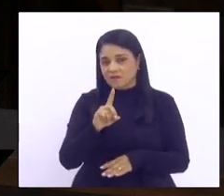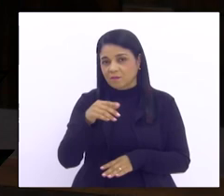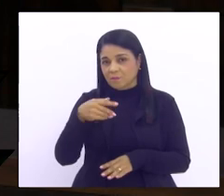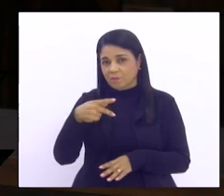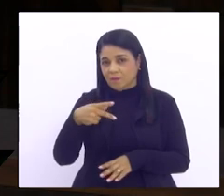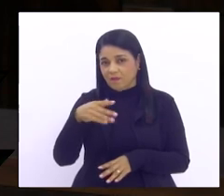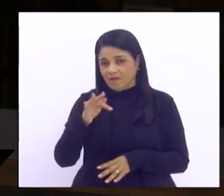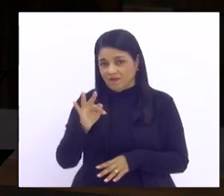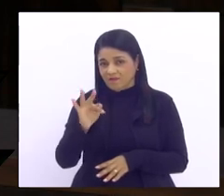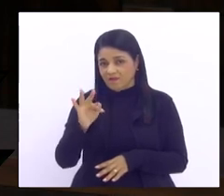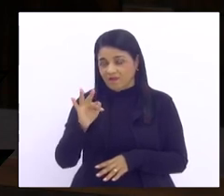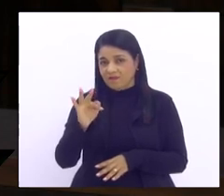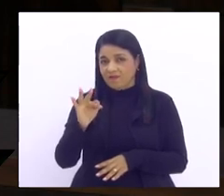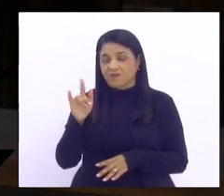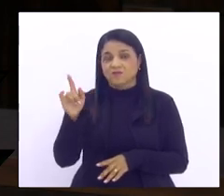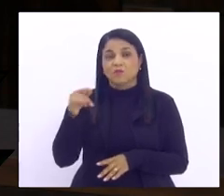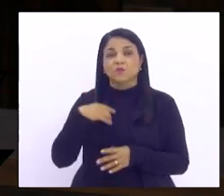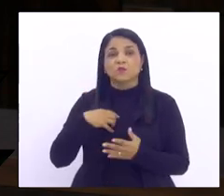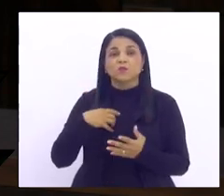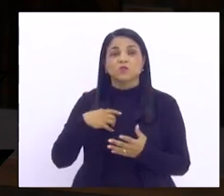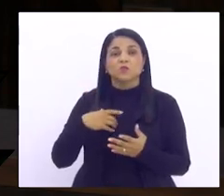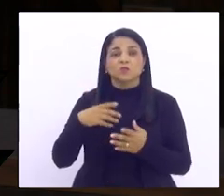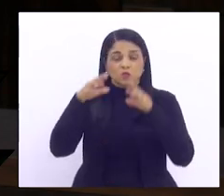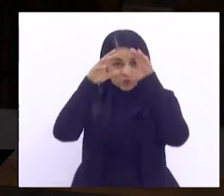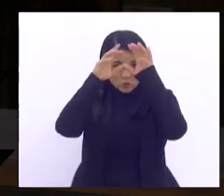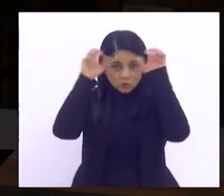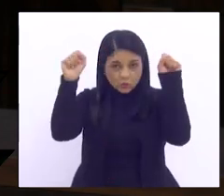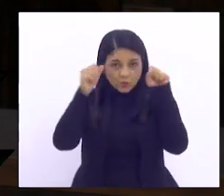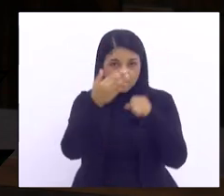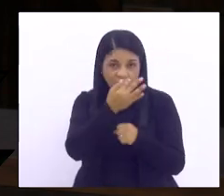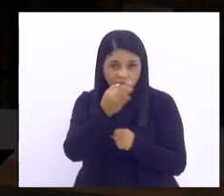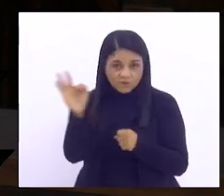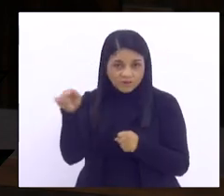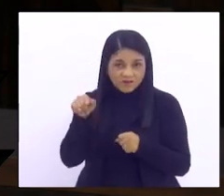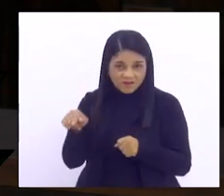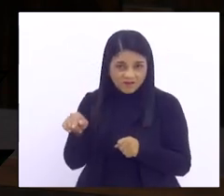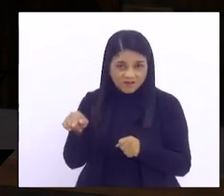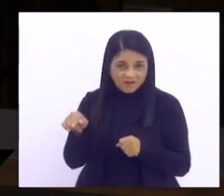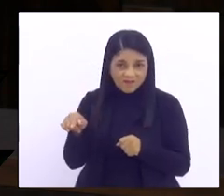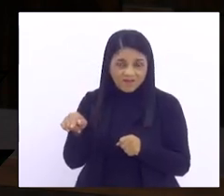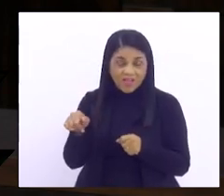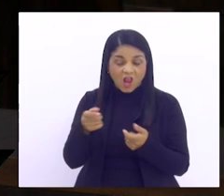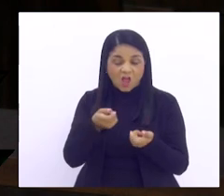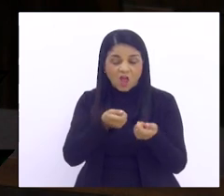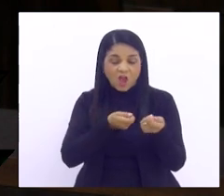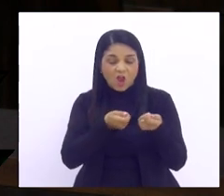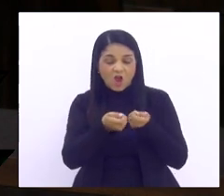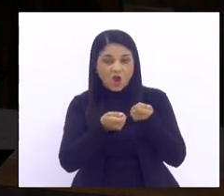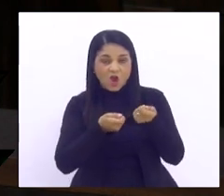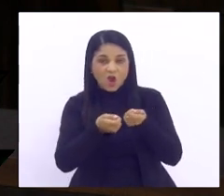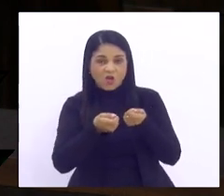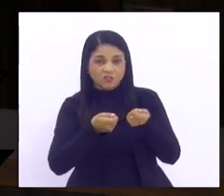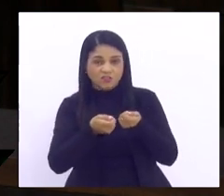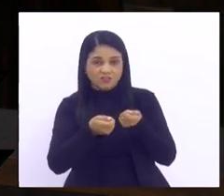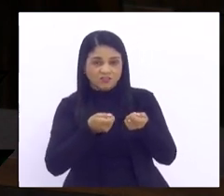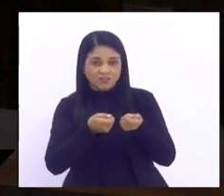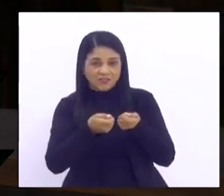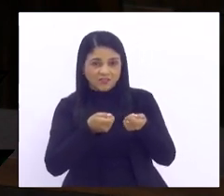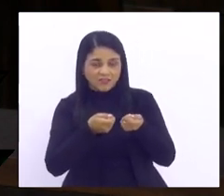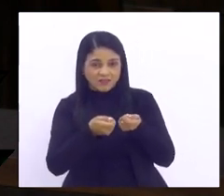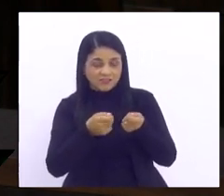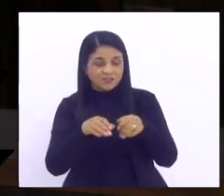o Supremo Tribunal Federal e ela serve para o controle de constitucionalidade de